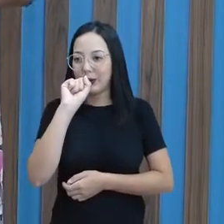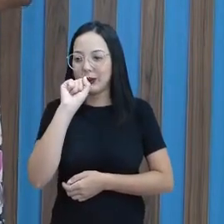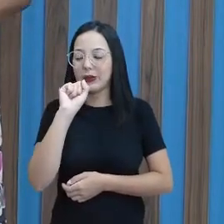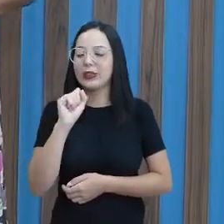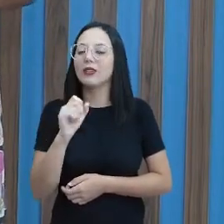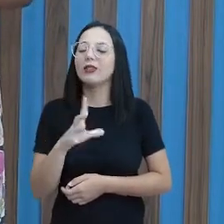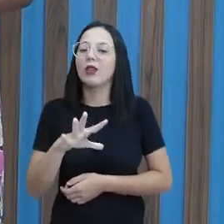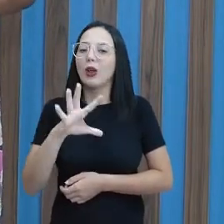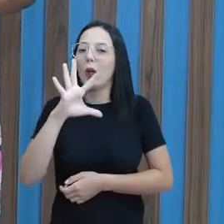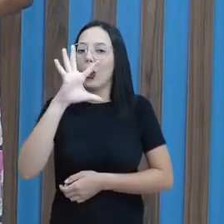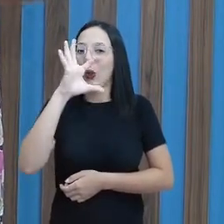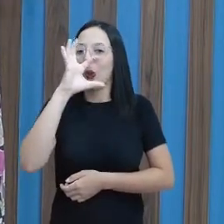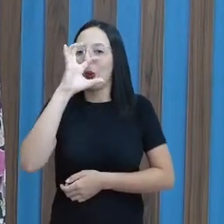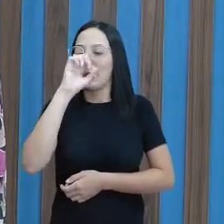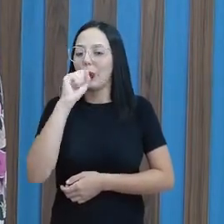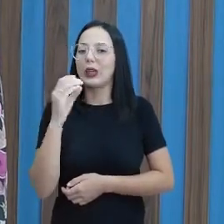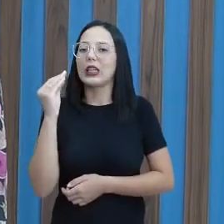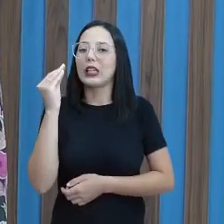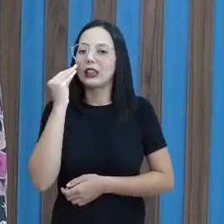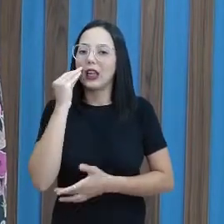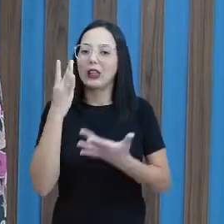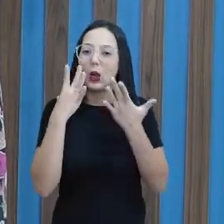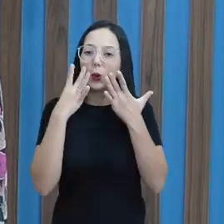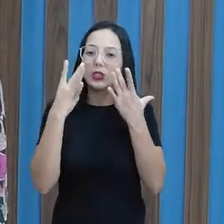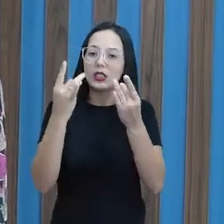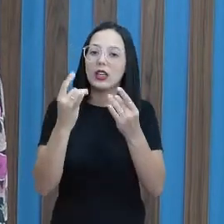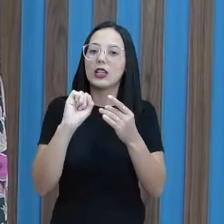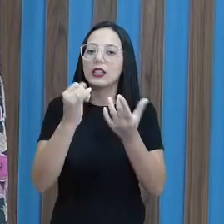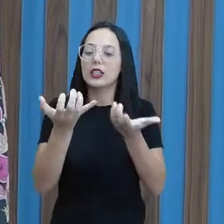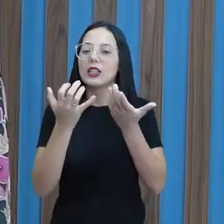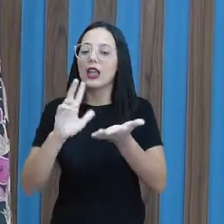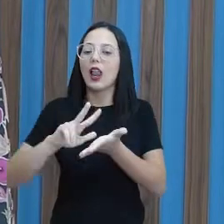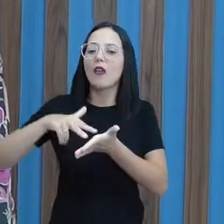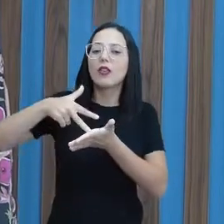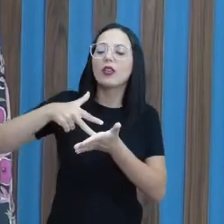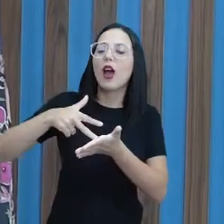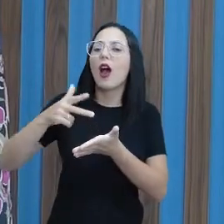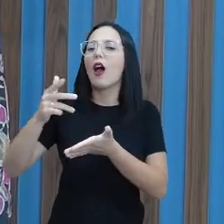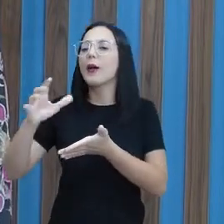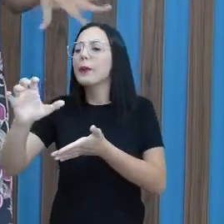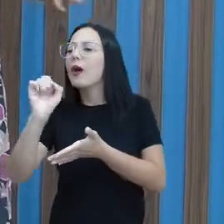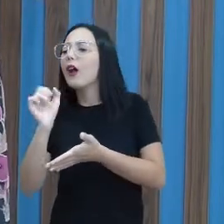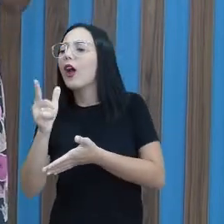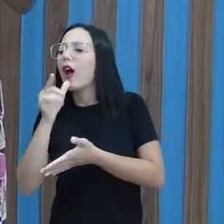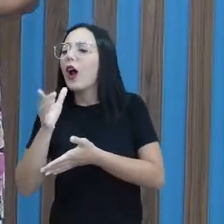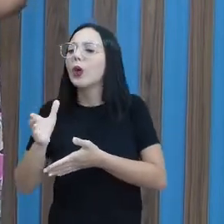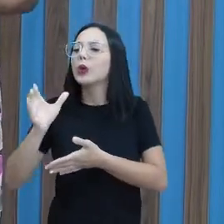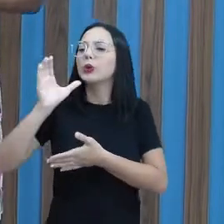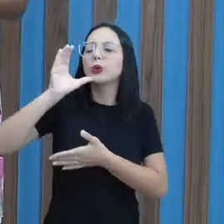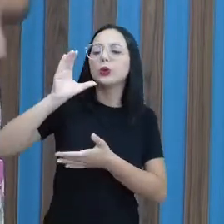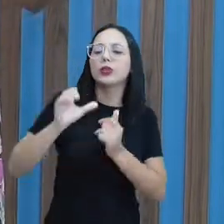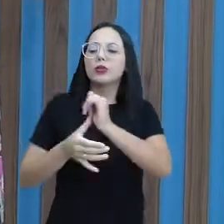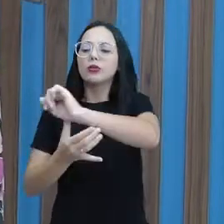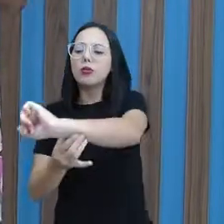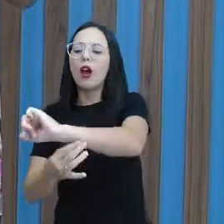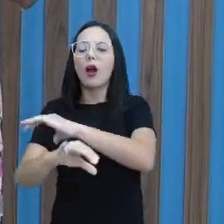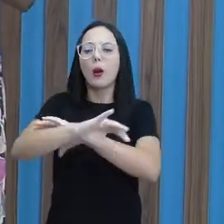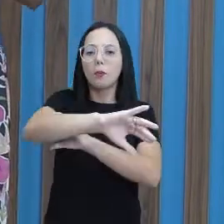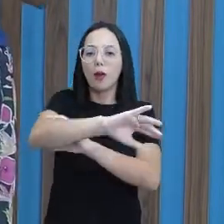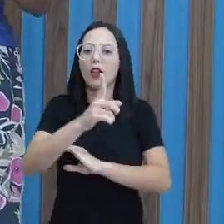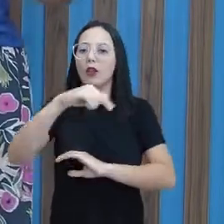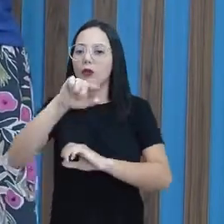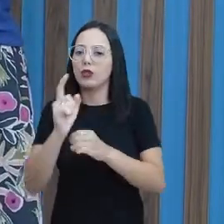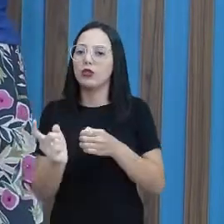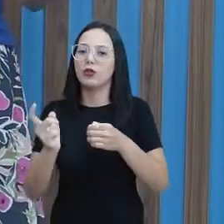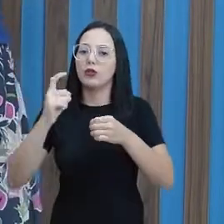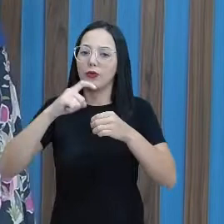bem fundo. Tenta concentrar, se quiser levantar, tomar um copinho d'água, dá uma esticada. E aí vocês